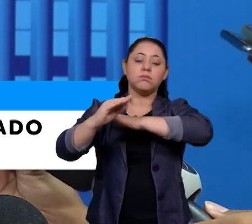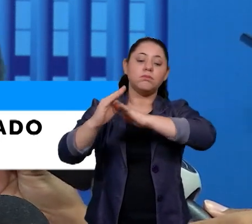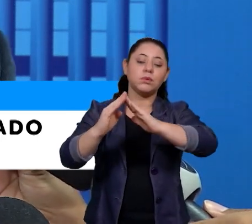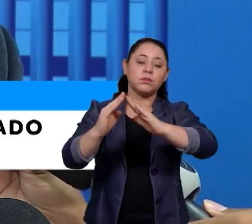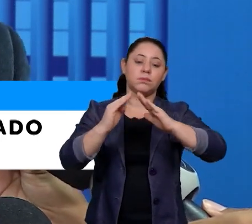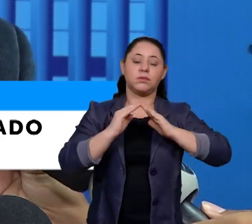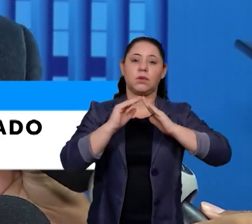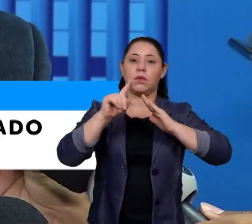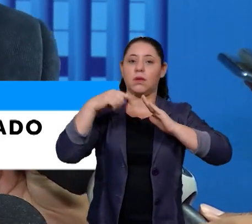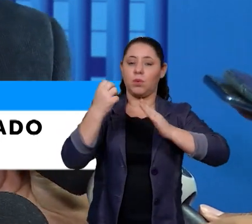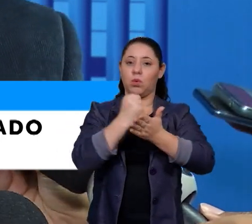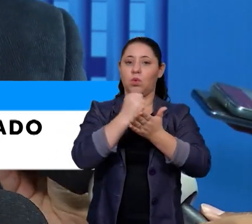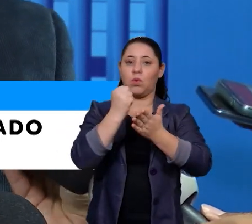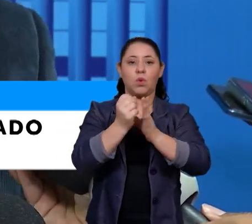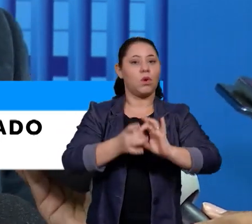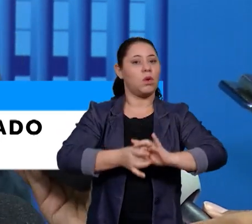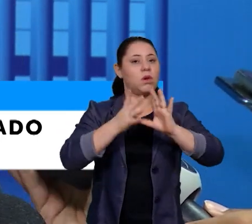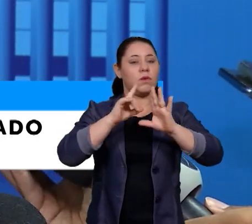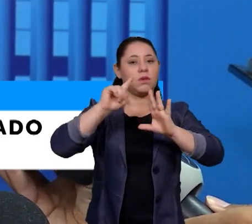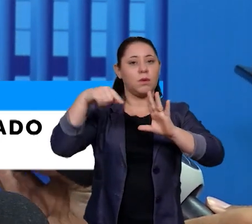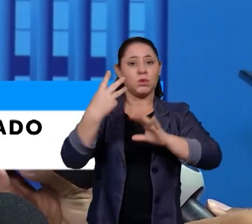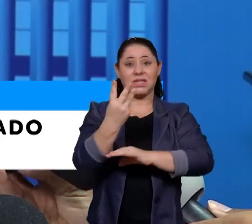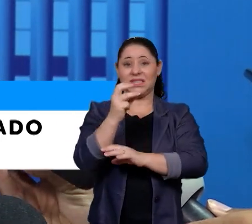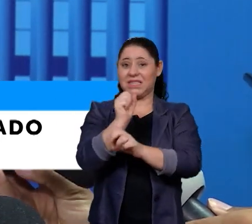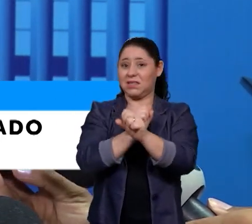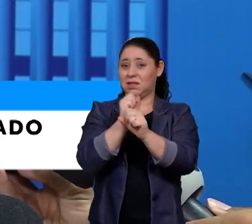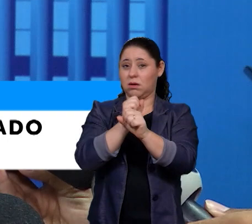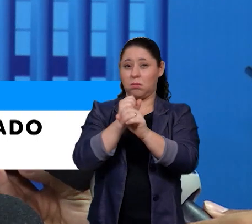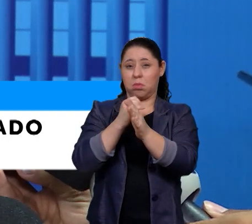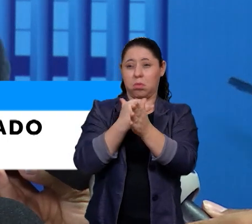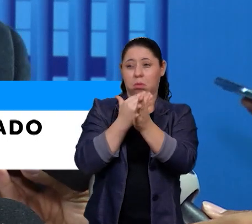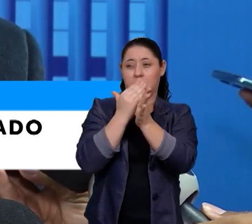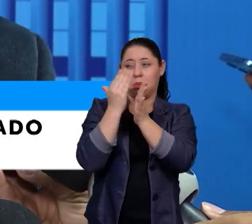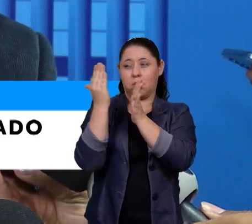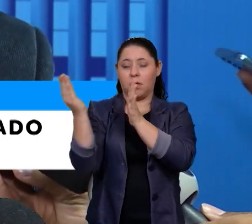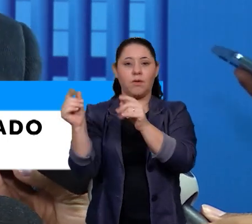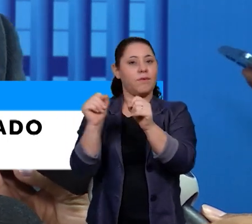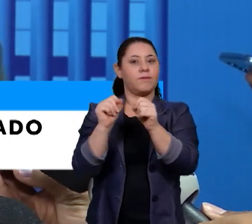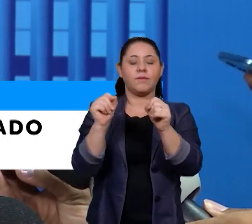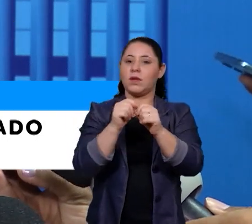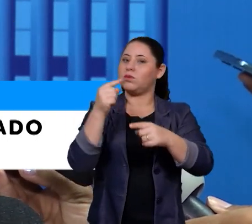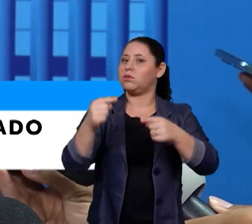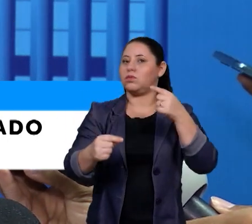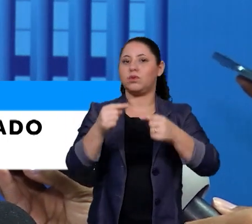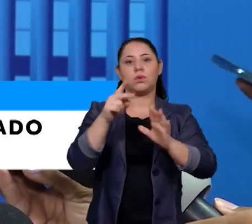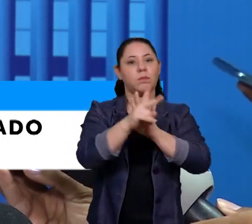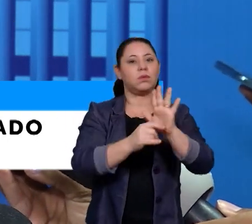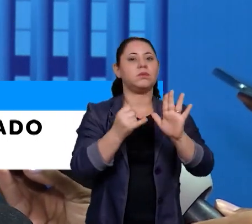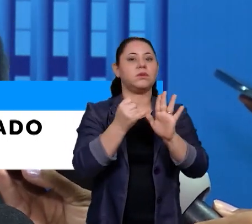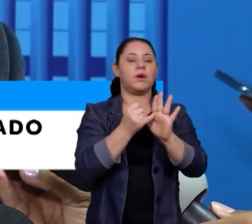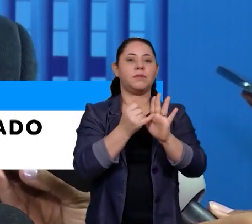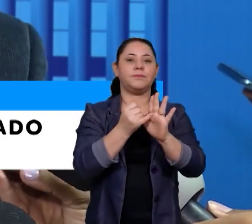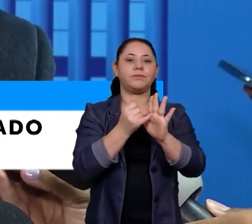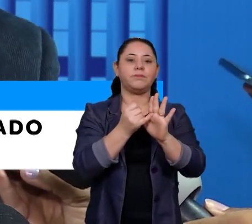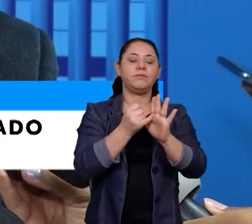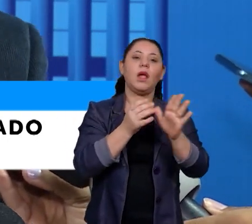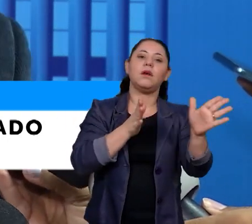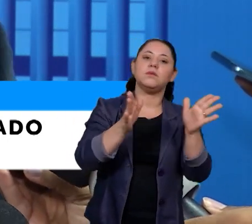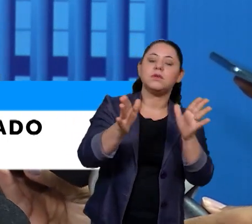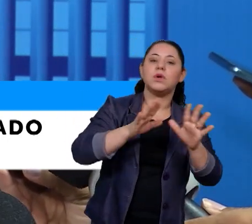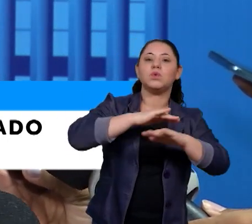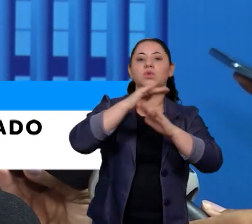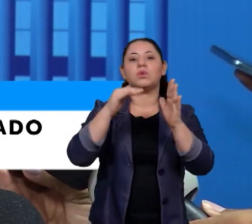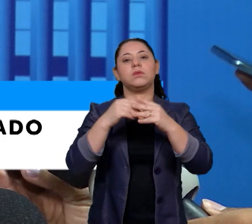BR-163. Obviamente que depois de contratualizado e já em concessão nos próximos 30 anos, a gente não vai mais conseguir fazer esse debate de